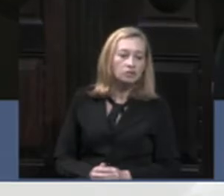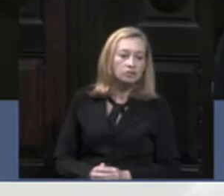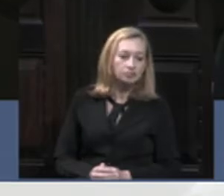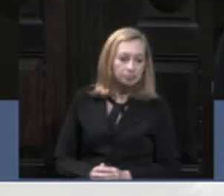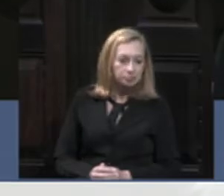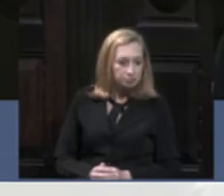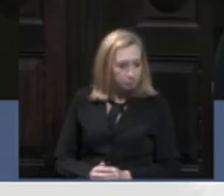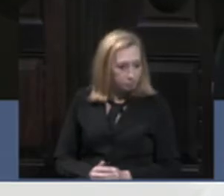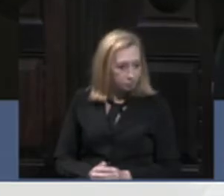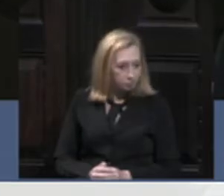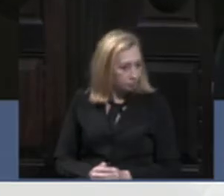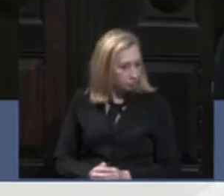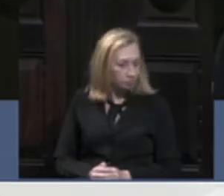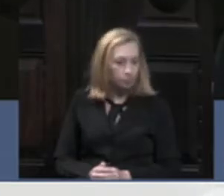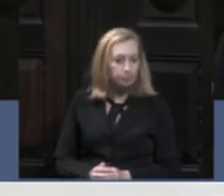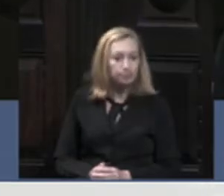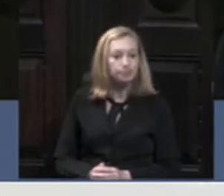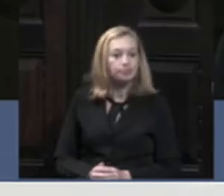desequilibrando